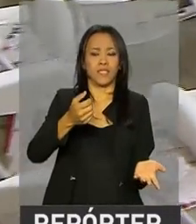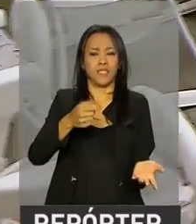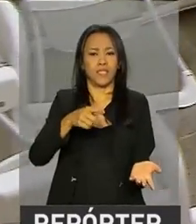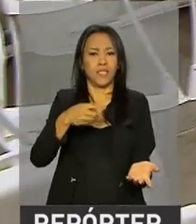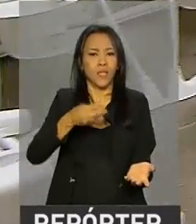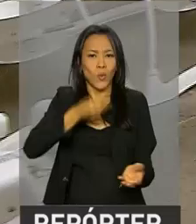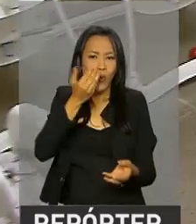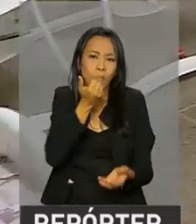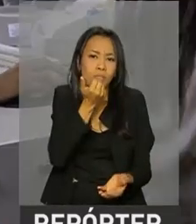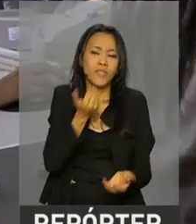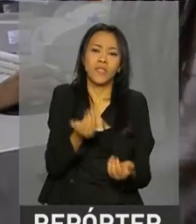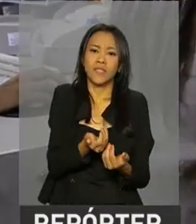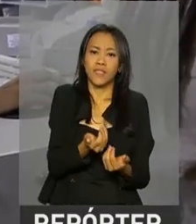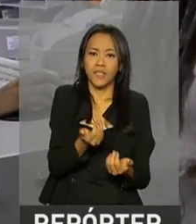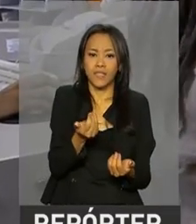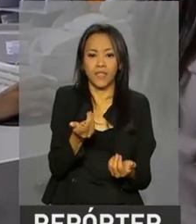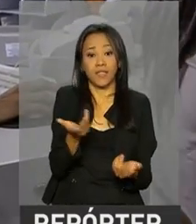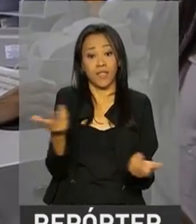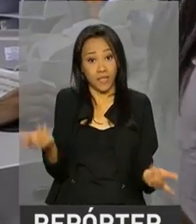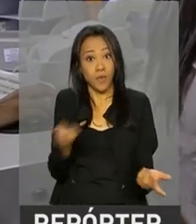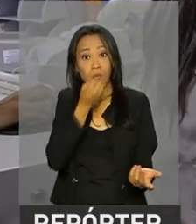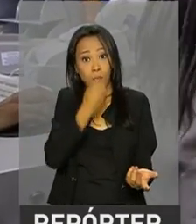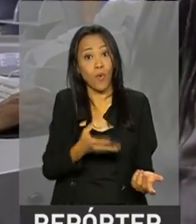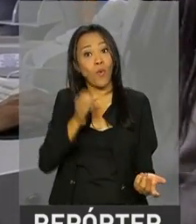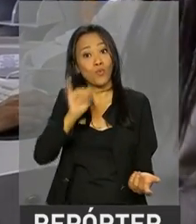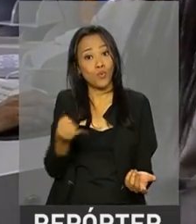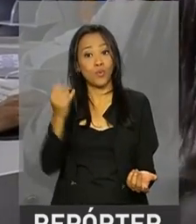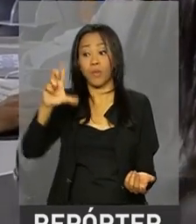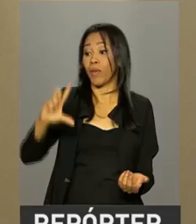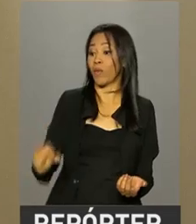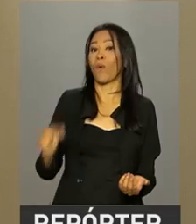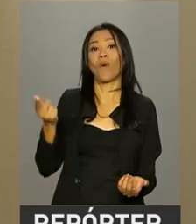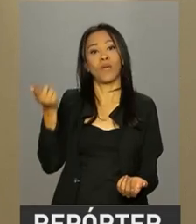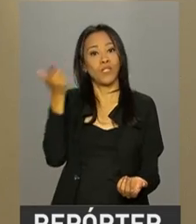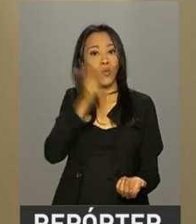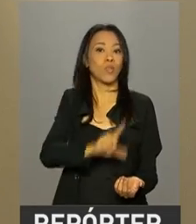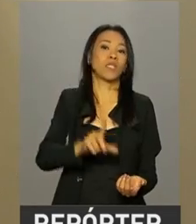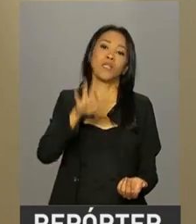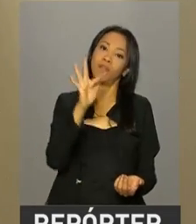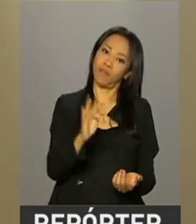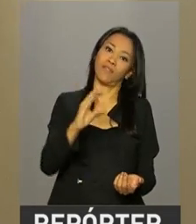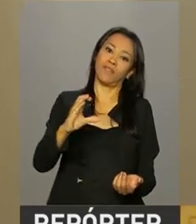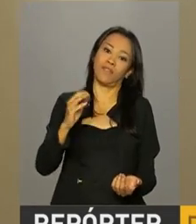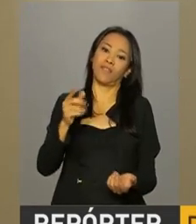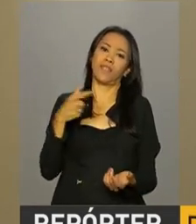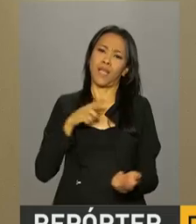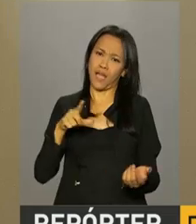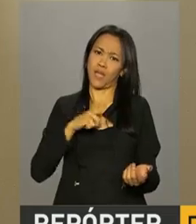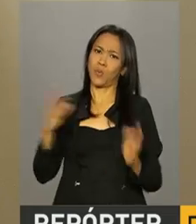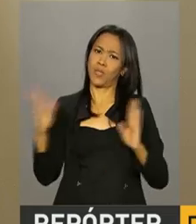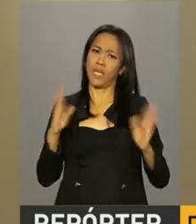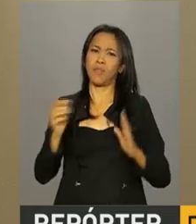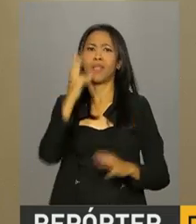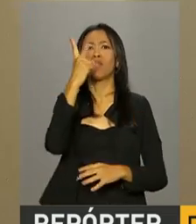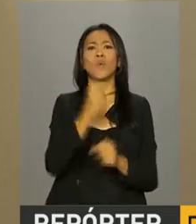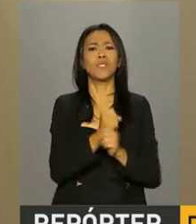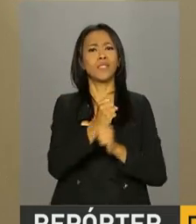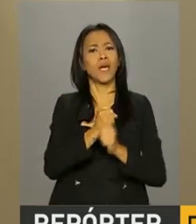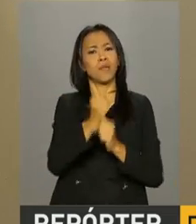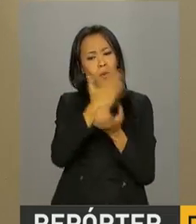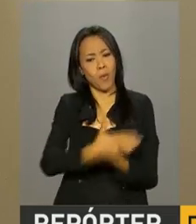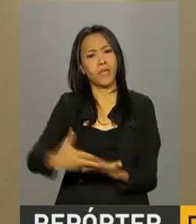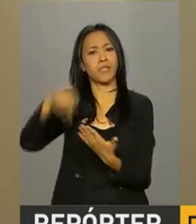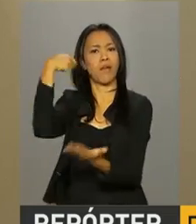de alimentação o juro é muito bom é muito pequeno né Eles te dão um tempo de carência até 2 anos para você